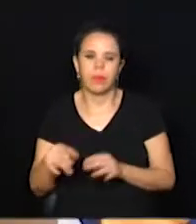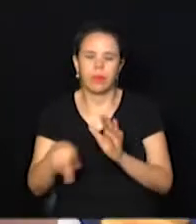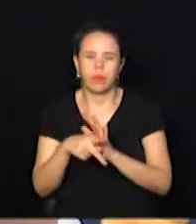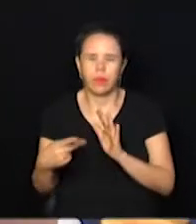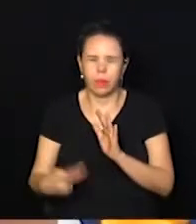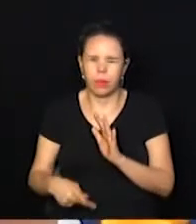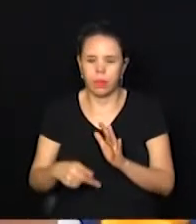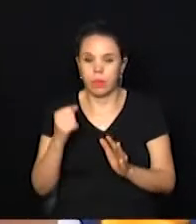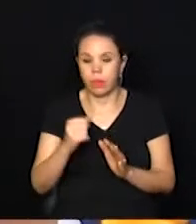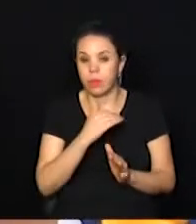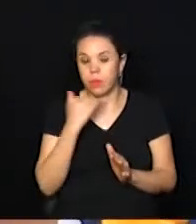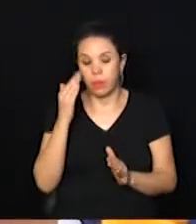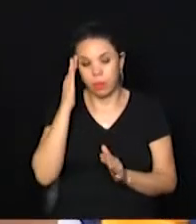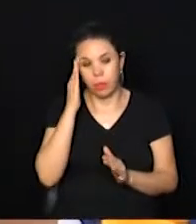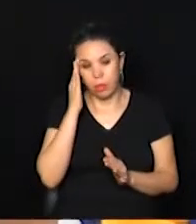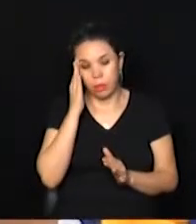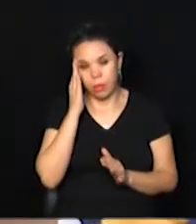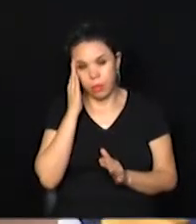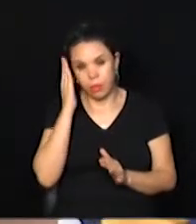próprio assassinato.